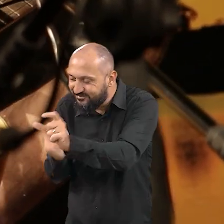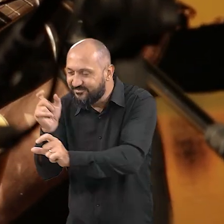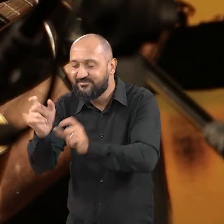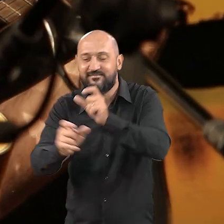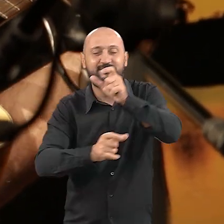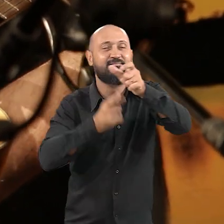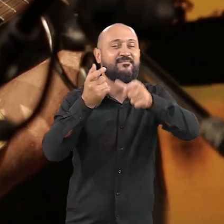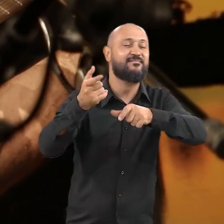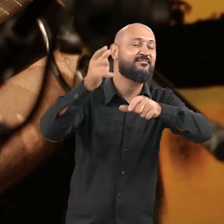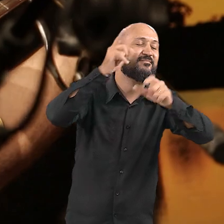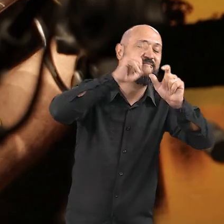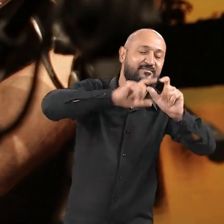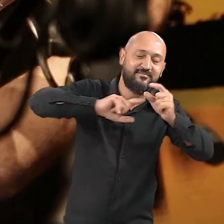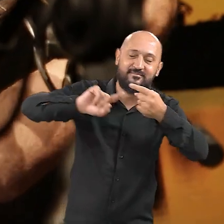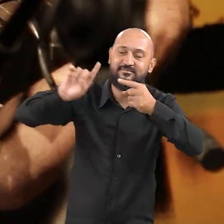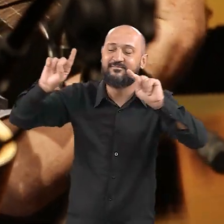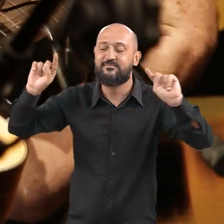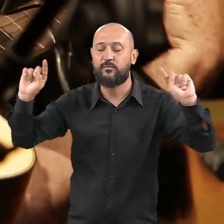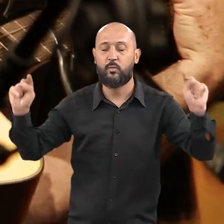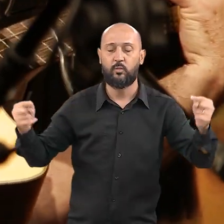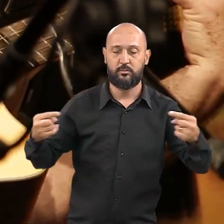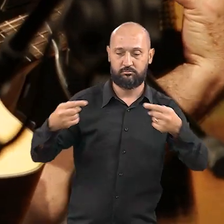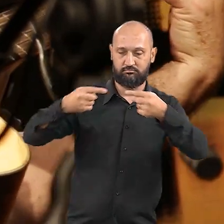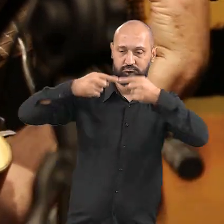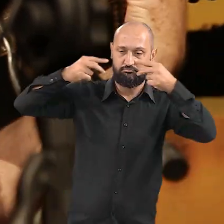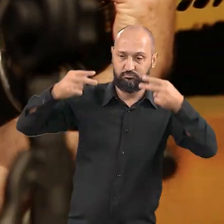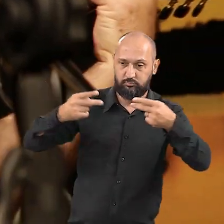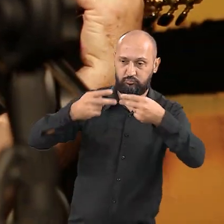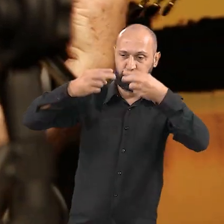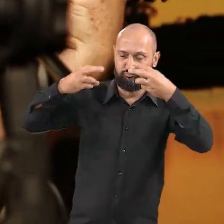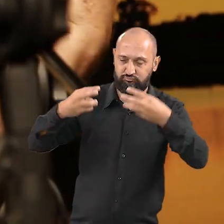no estame do som.